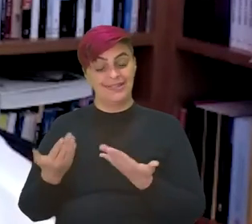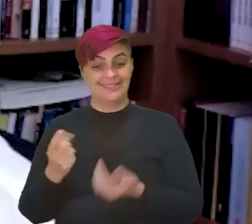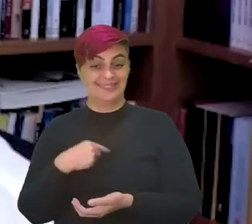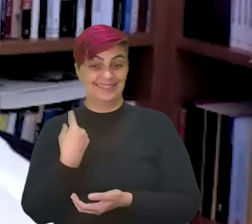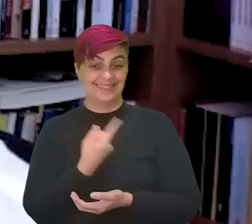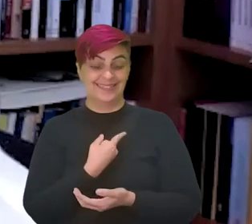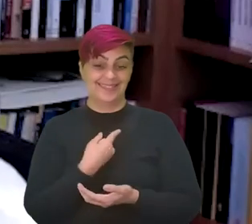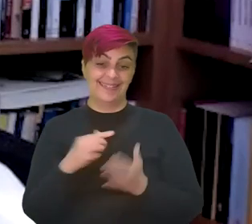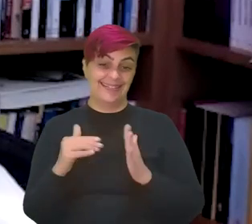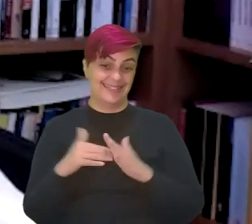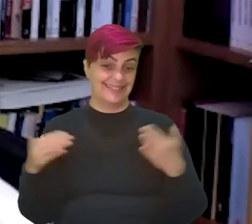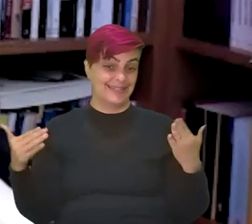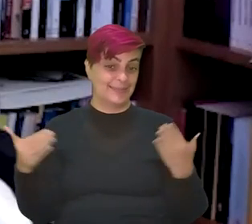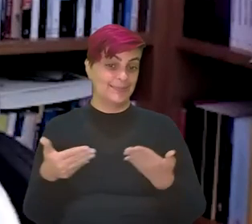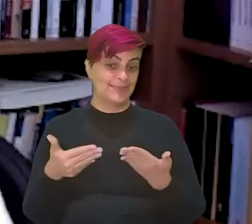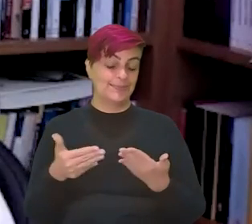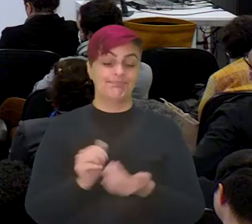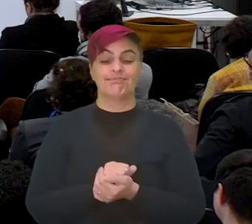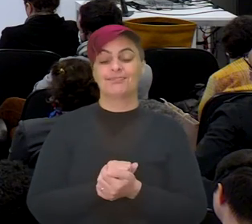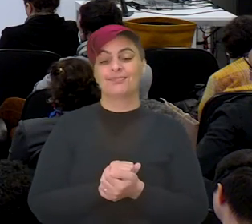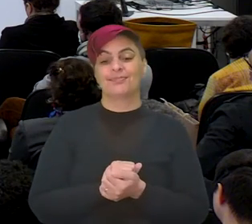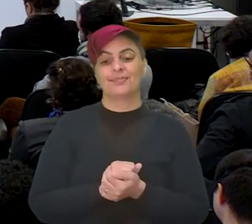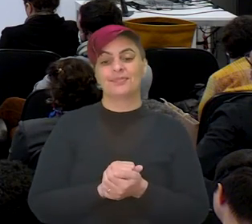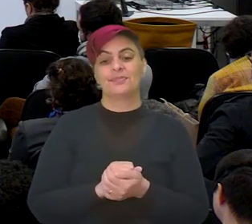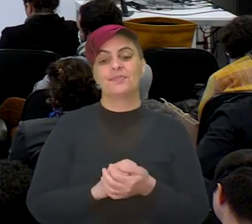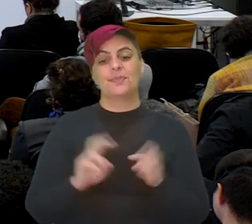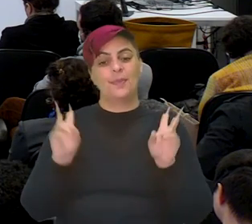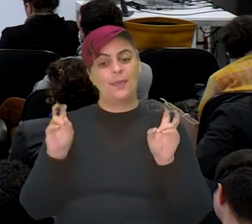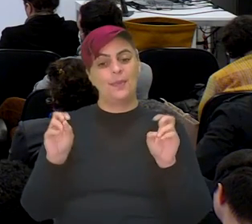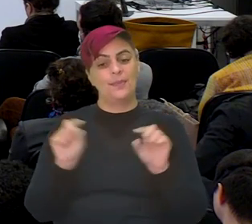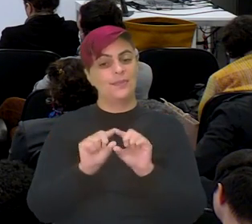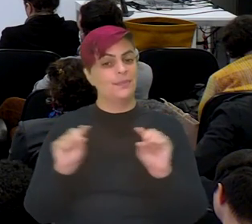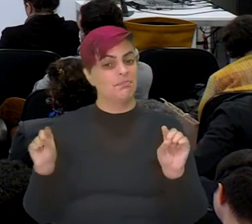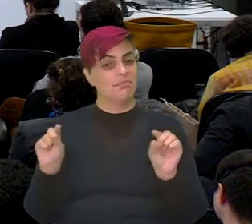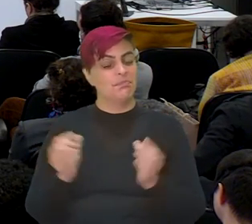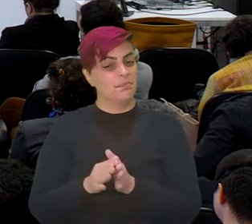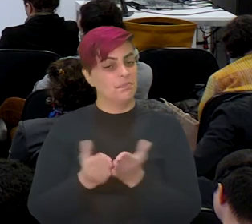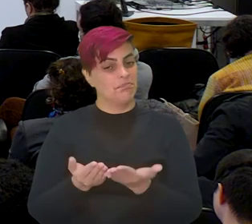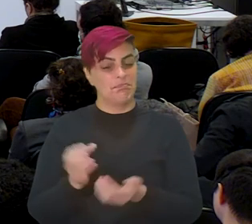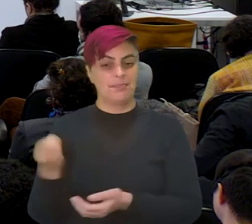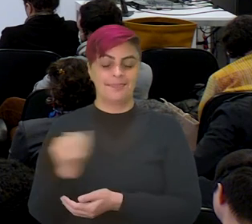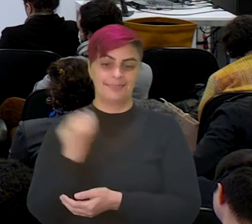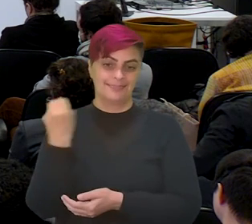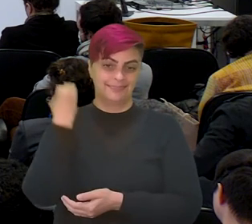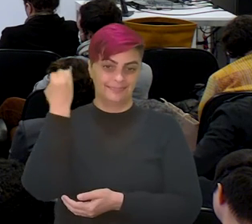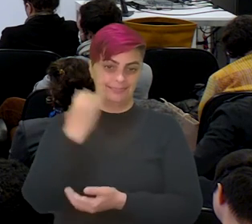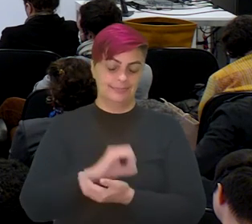a todos nós desde então. Né? Enfim, títulos são muito importantes. Né? São.